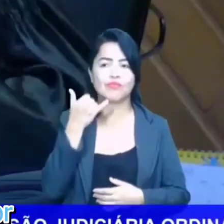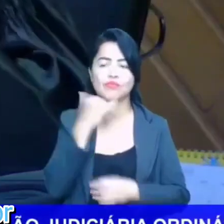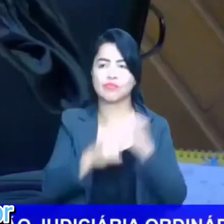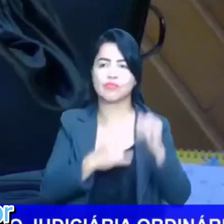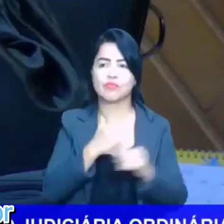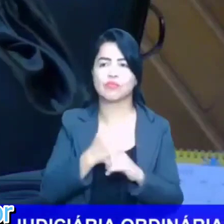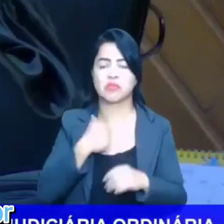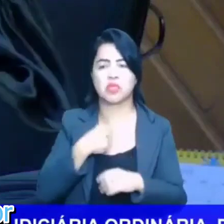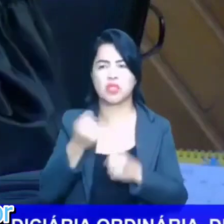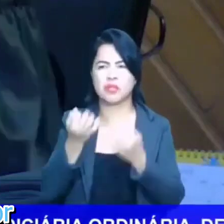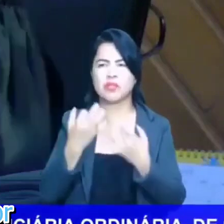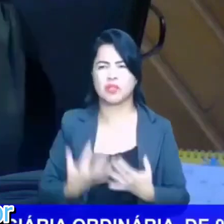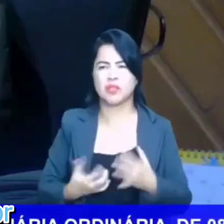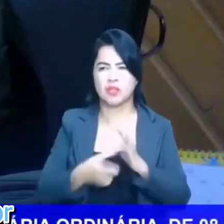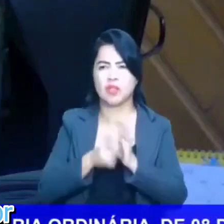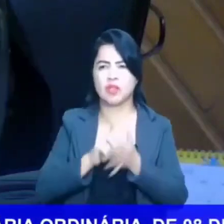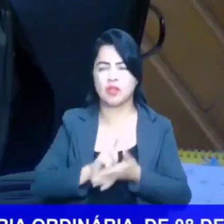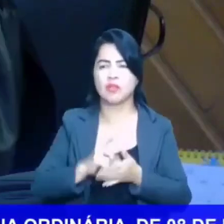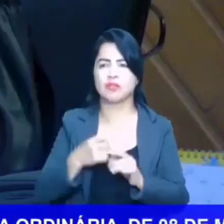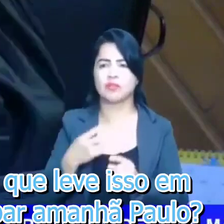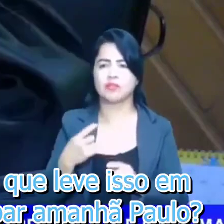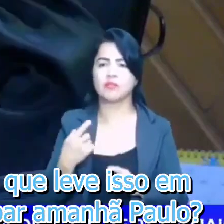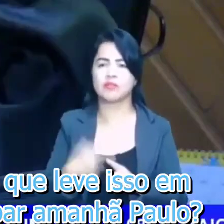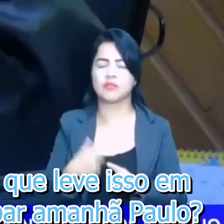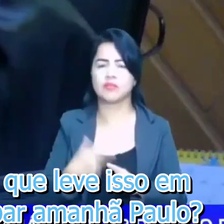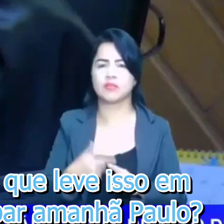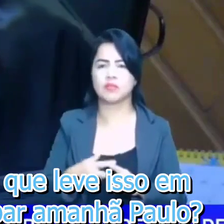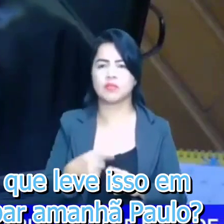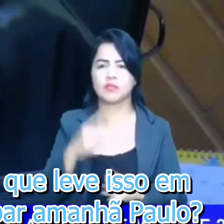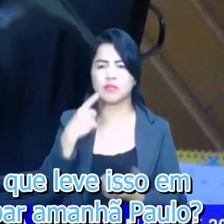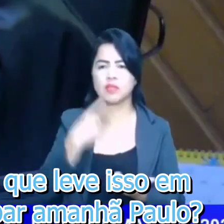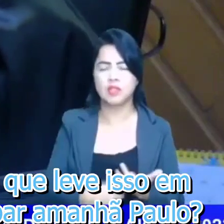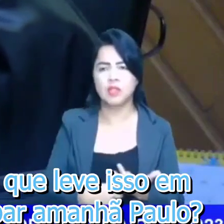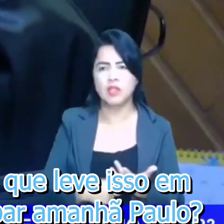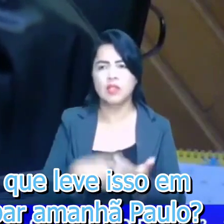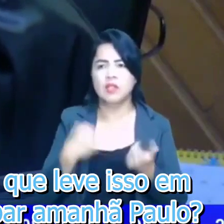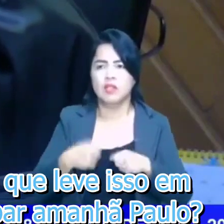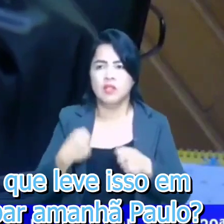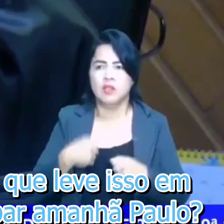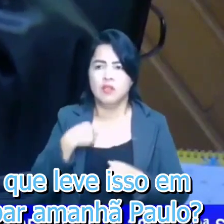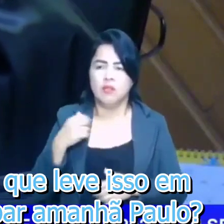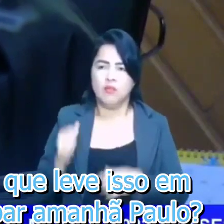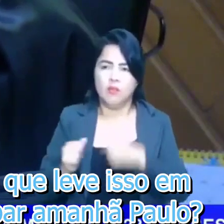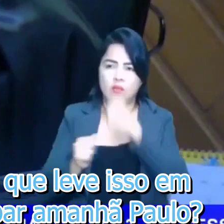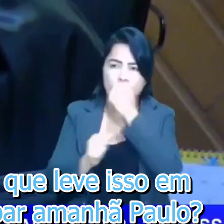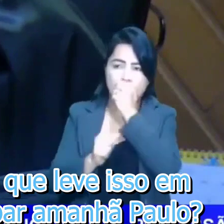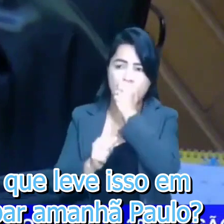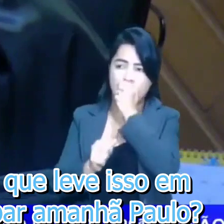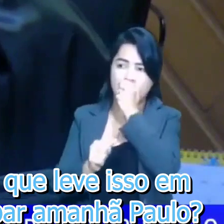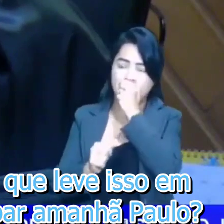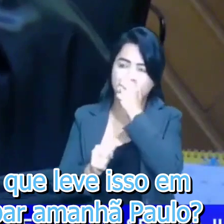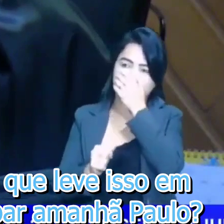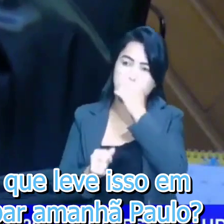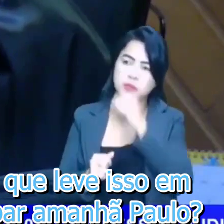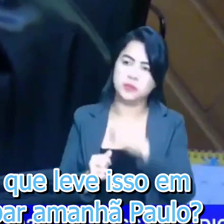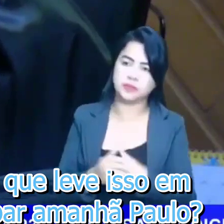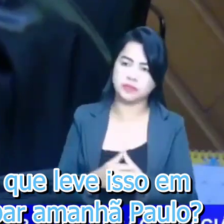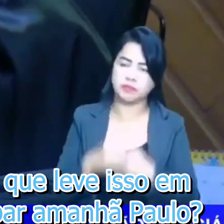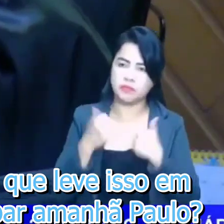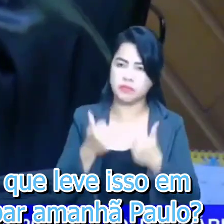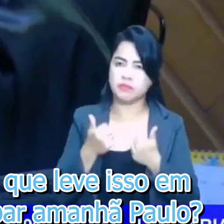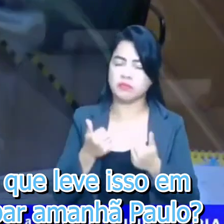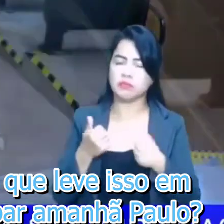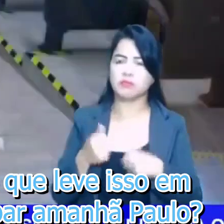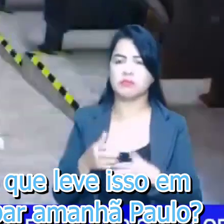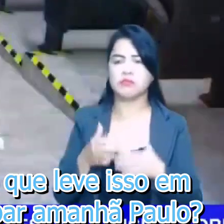Ao fundo, parede amadeirada do tribunal. Marcado algum que precise contar com a minha presença aí, que já se leve isso em conta. Tá bom?